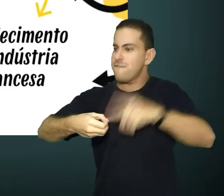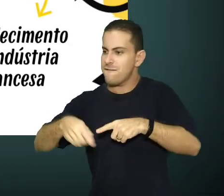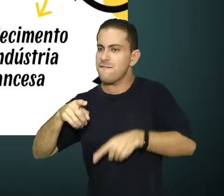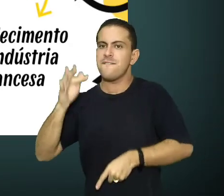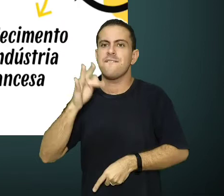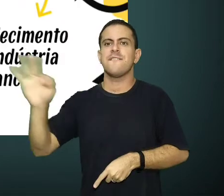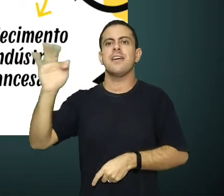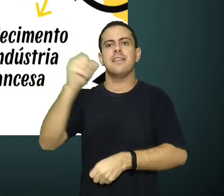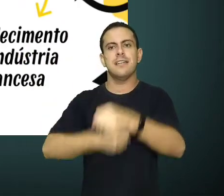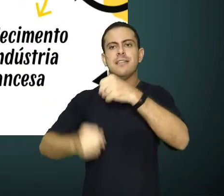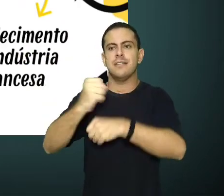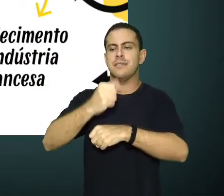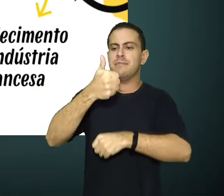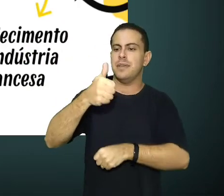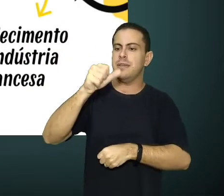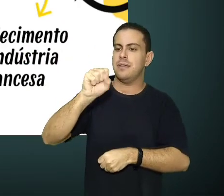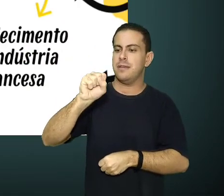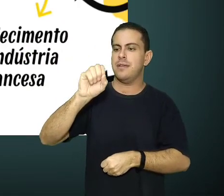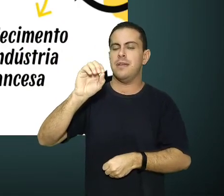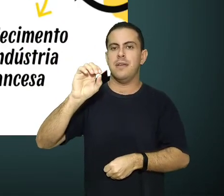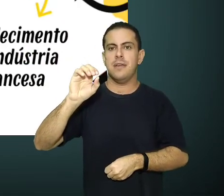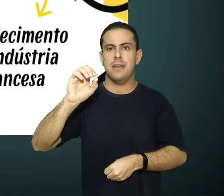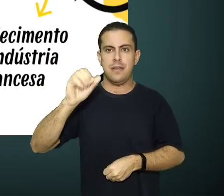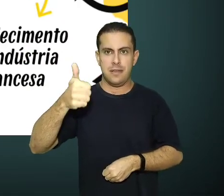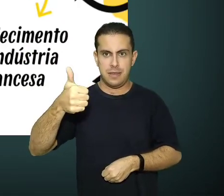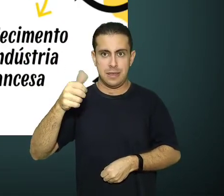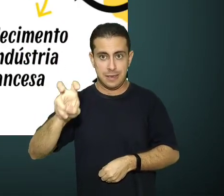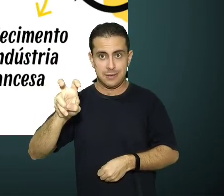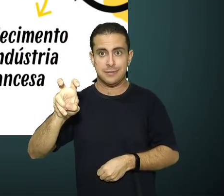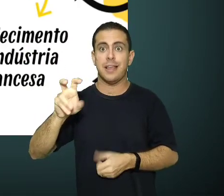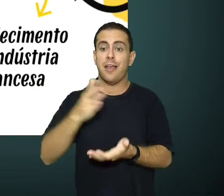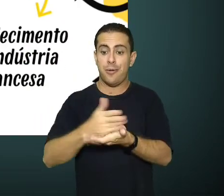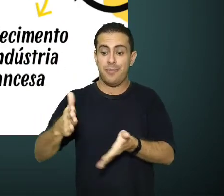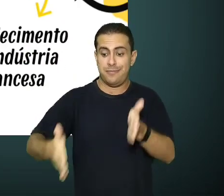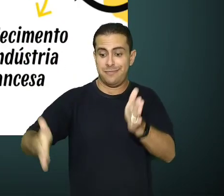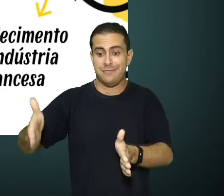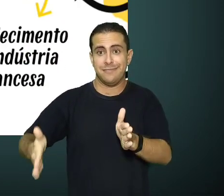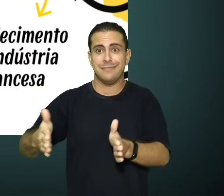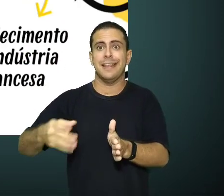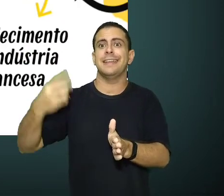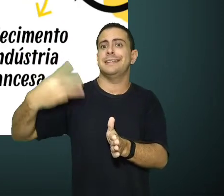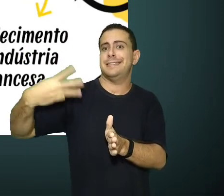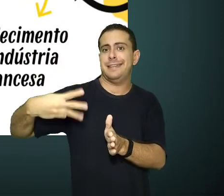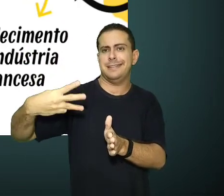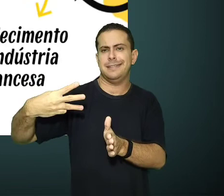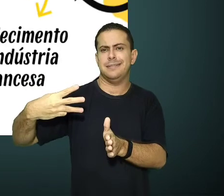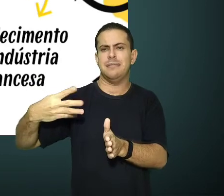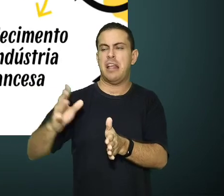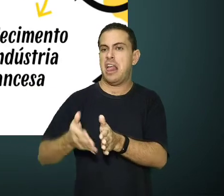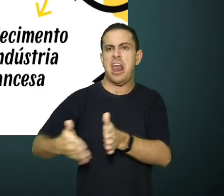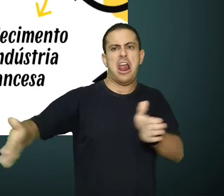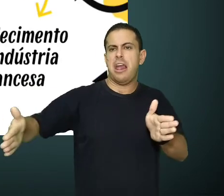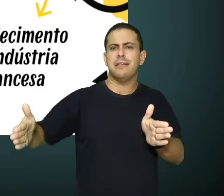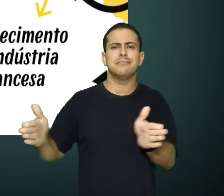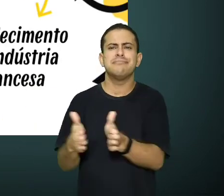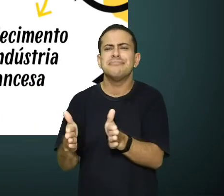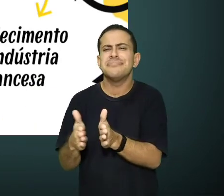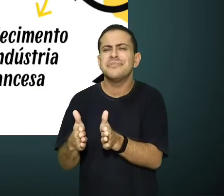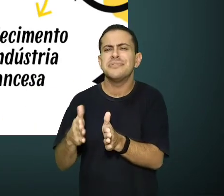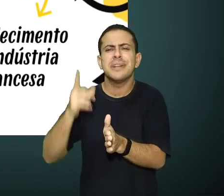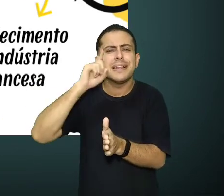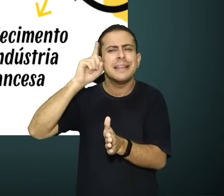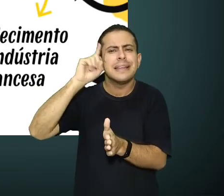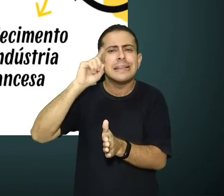a França em 1815. Foi quando começou o terceiro período da Era Napoleônica, que é mais